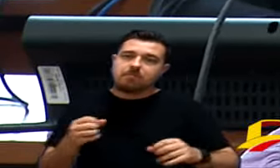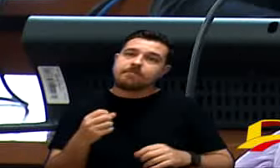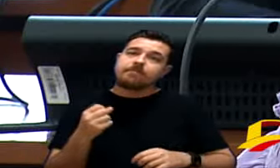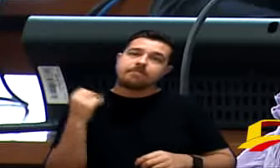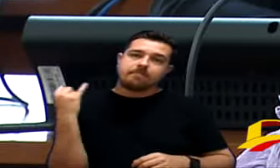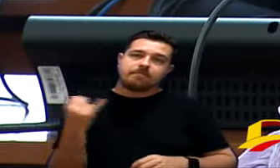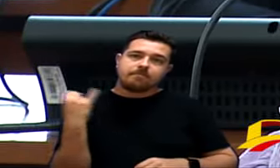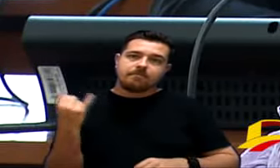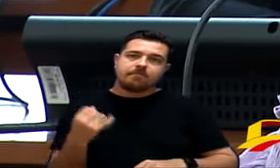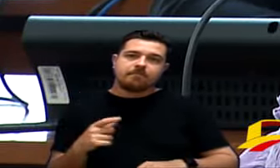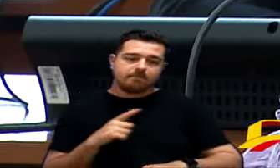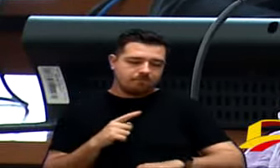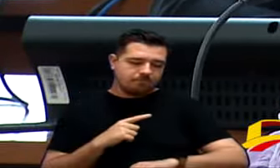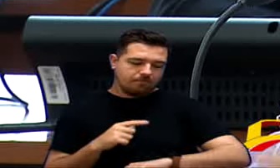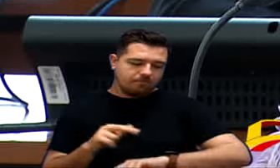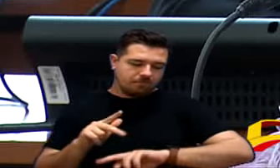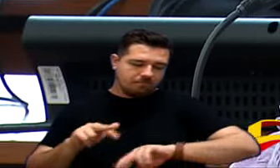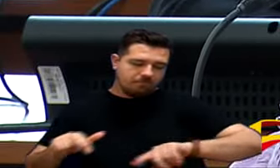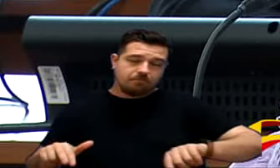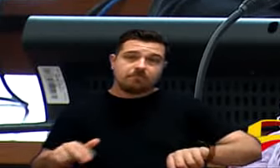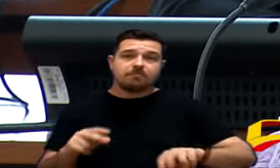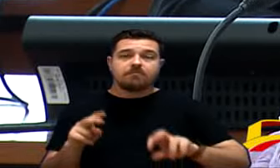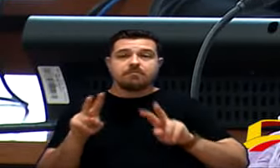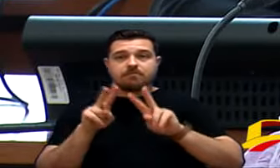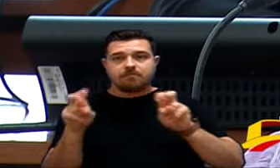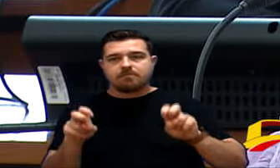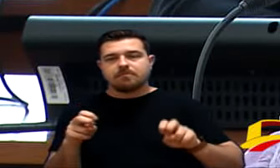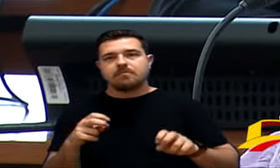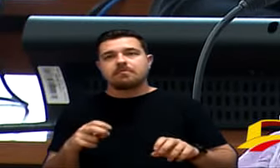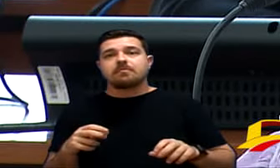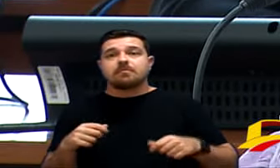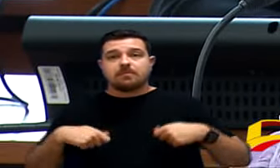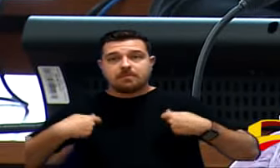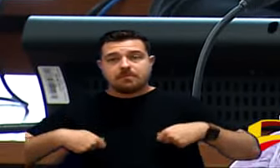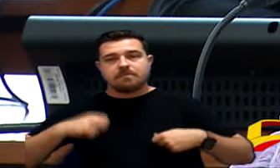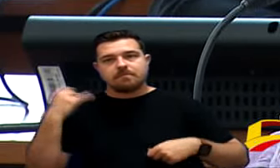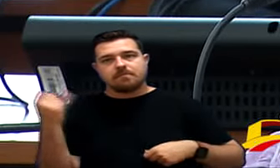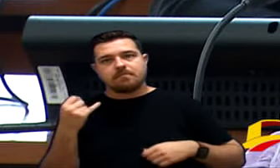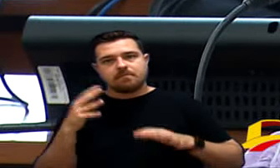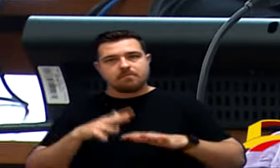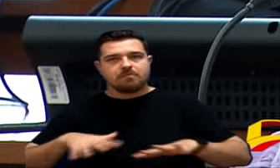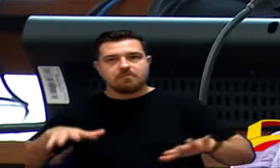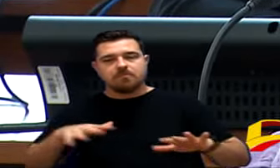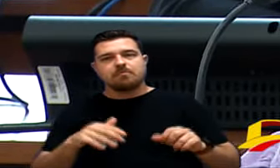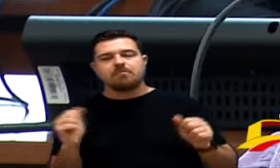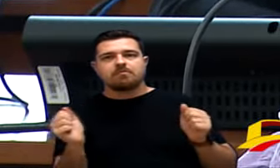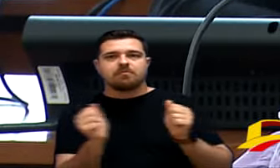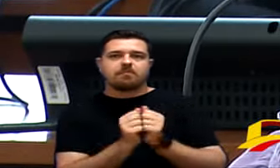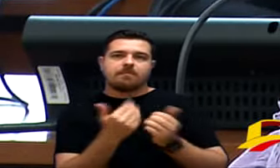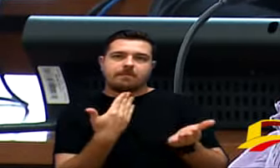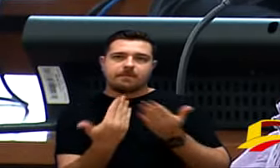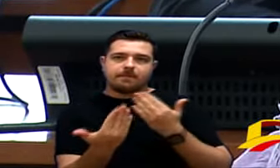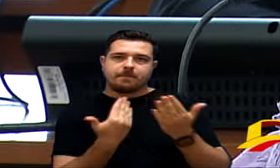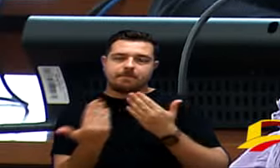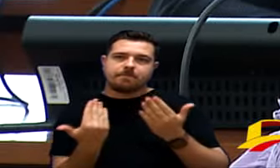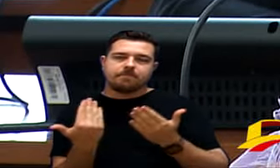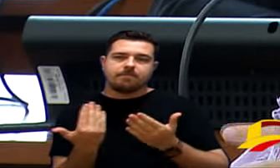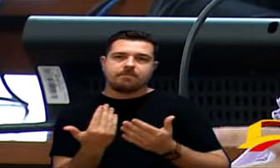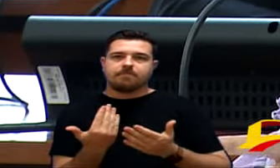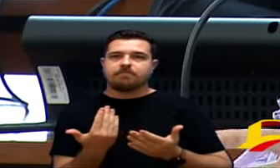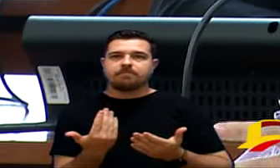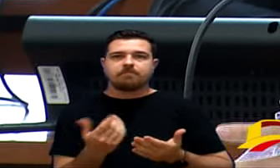quantas questões que são sensíveis e seria importante que também tivesse esse essa conversa que essa